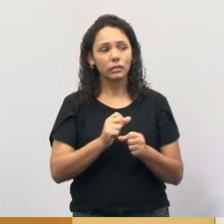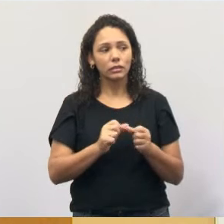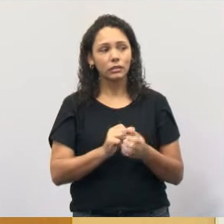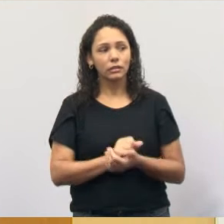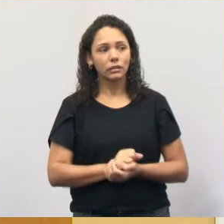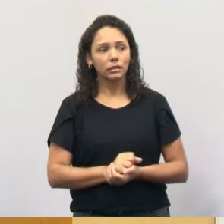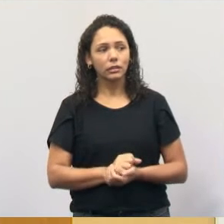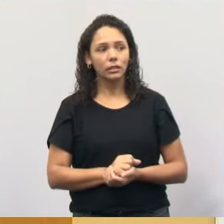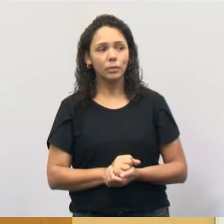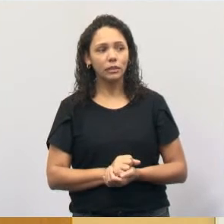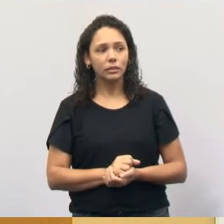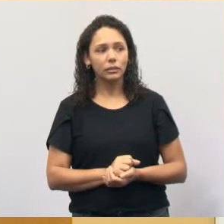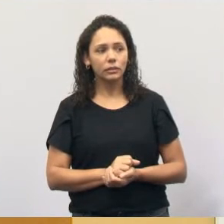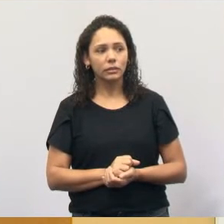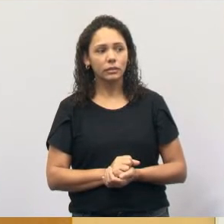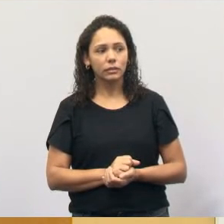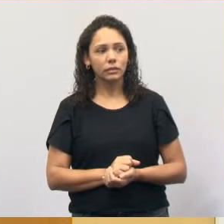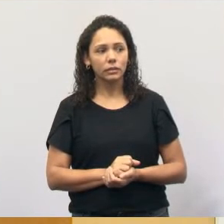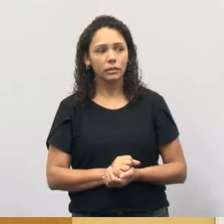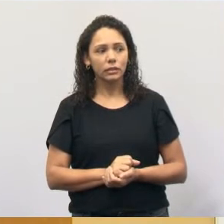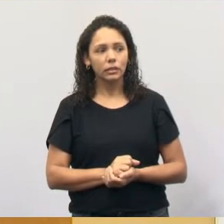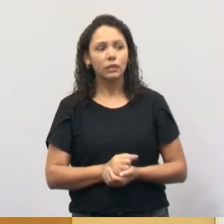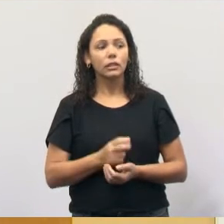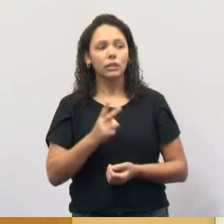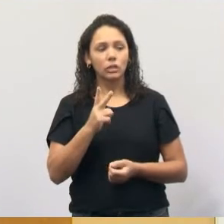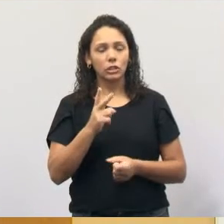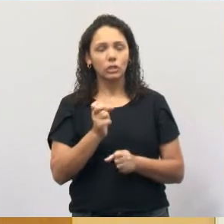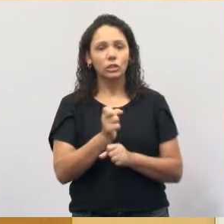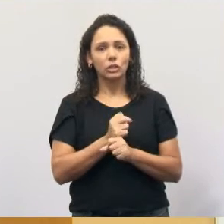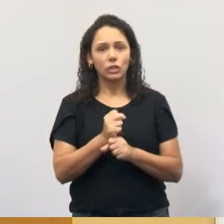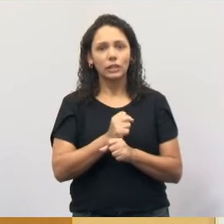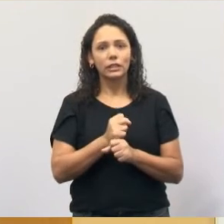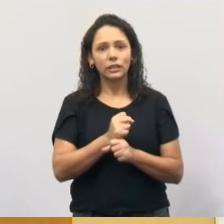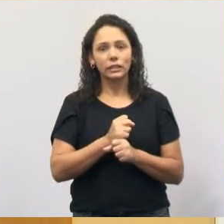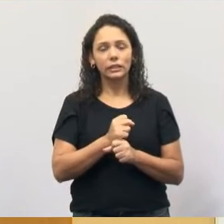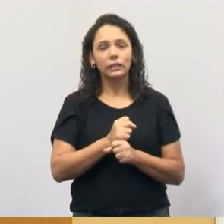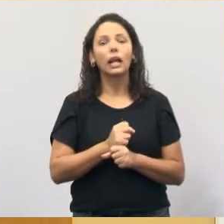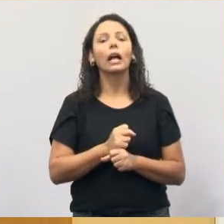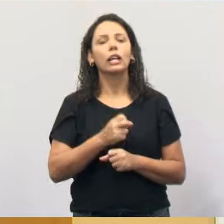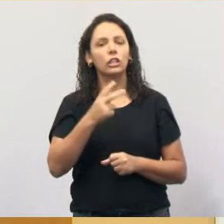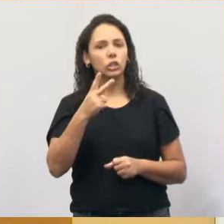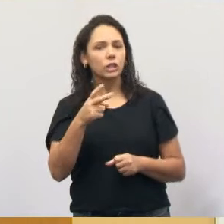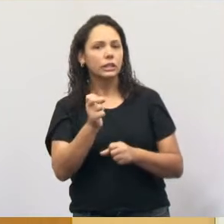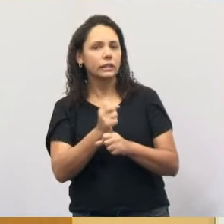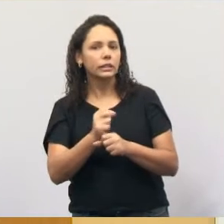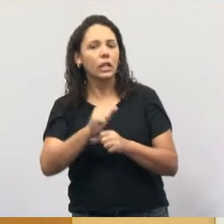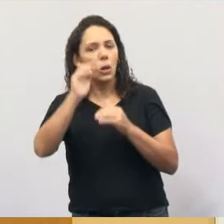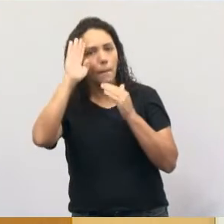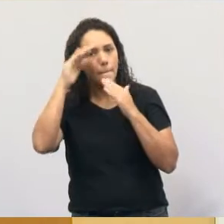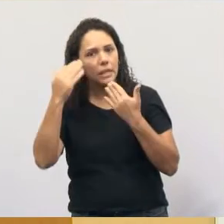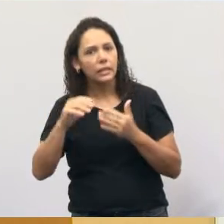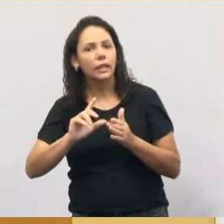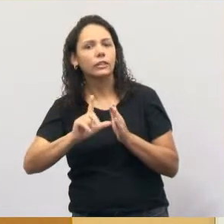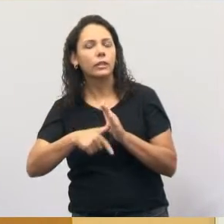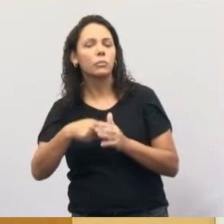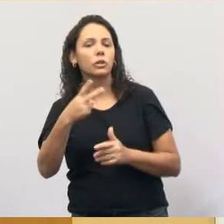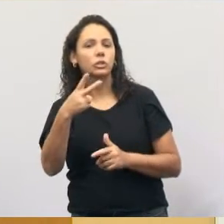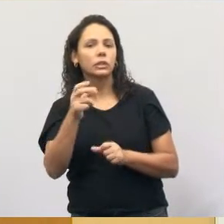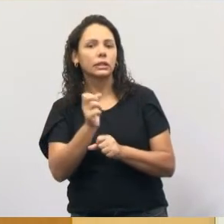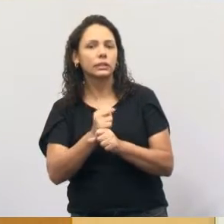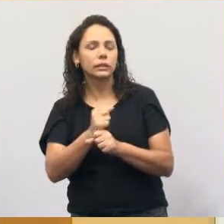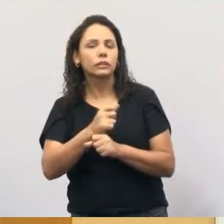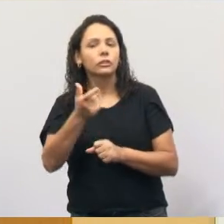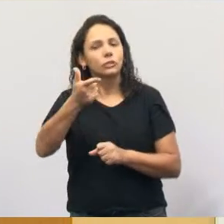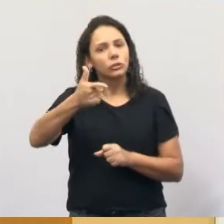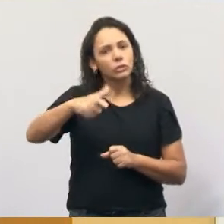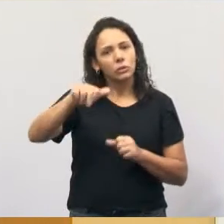do segundo biênio, que essa homenagem aconteça aqui nessa casa e que Jacareí possa conhecer